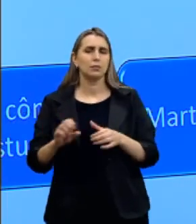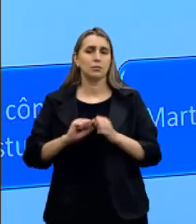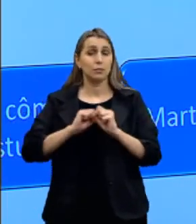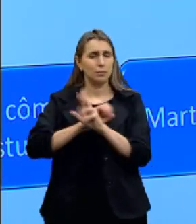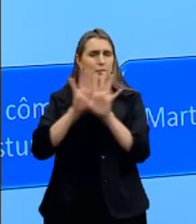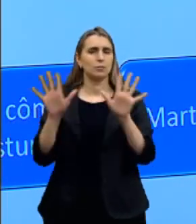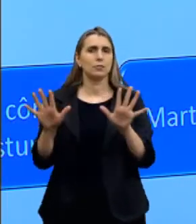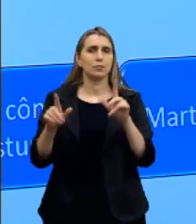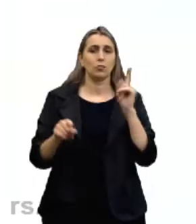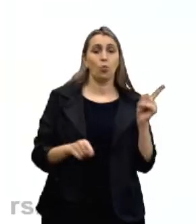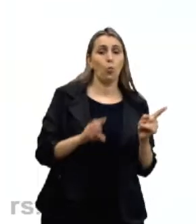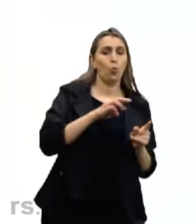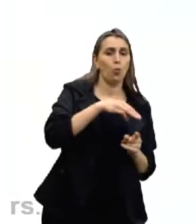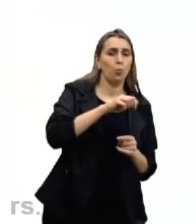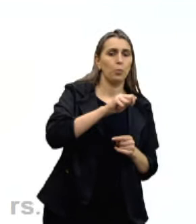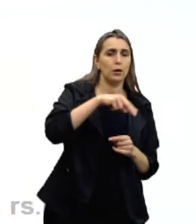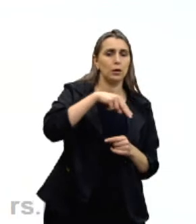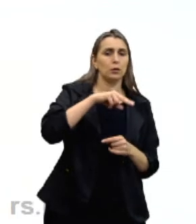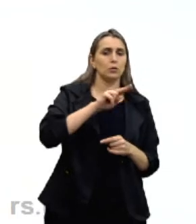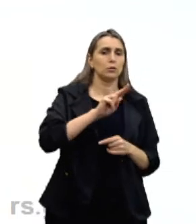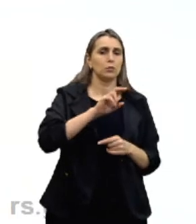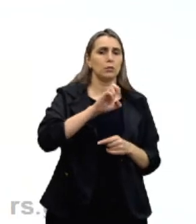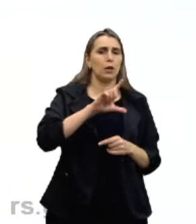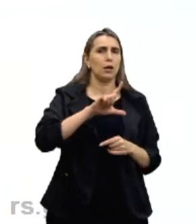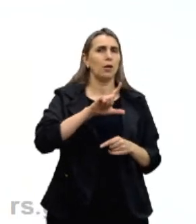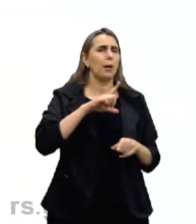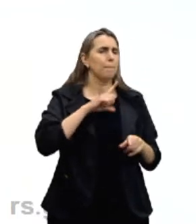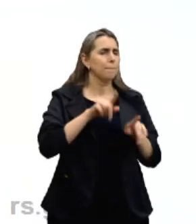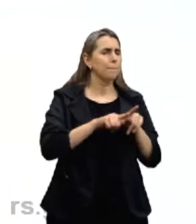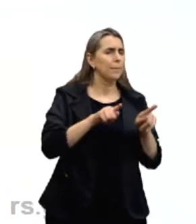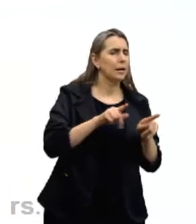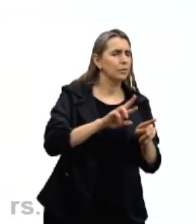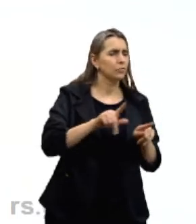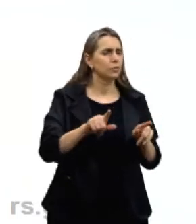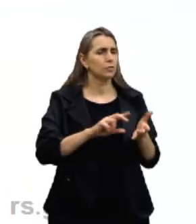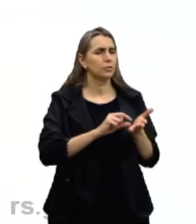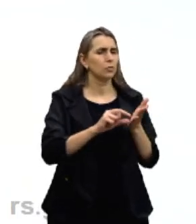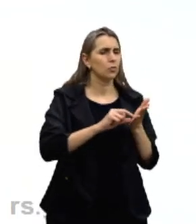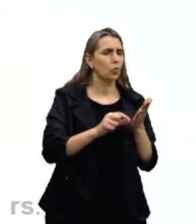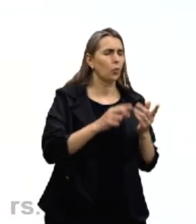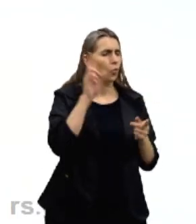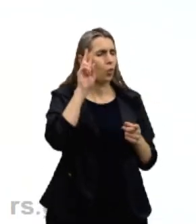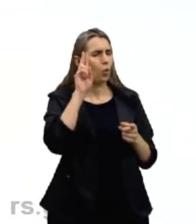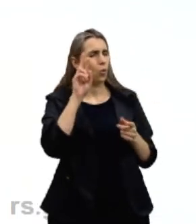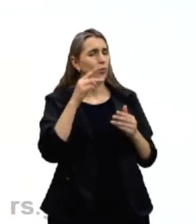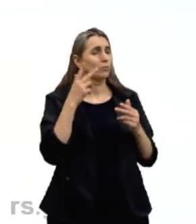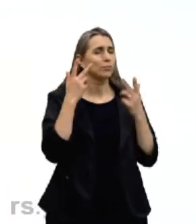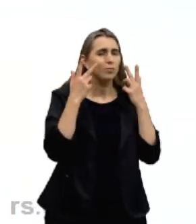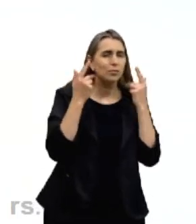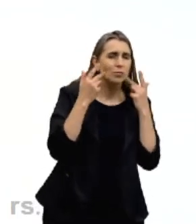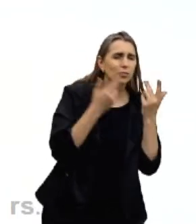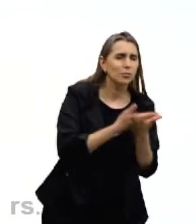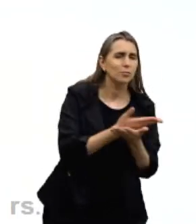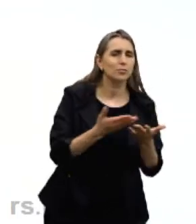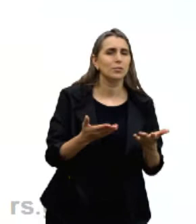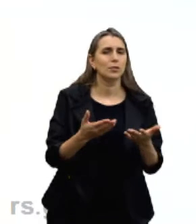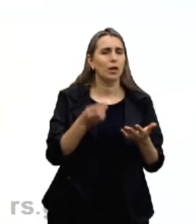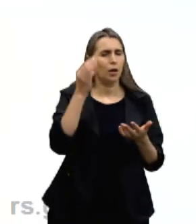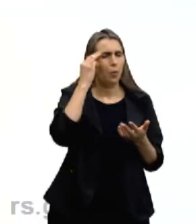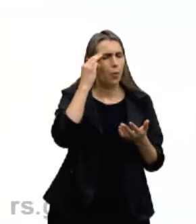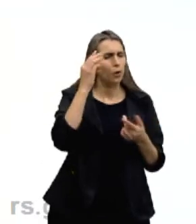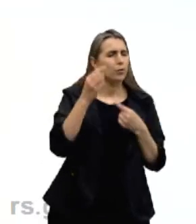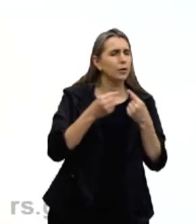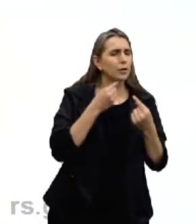explícita humano Antônio Almeida não ele é um pouco mais como se fosse uma história normal assim sabe a